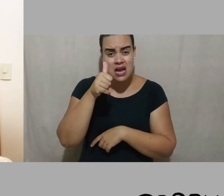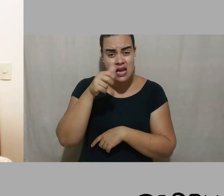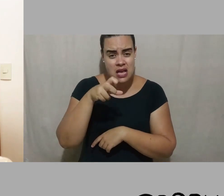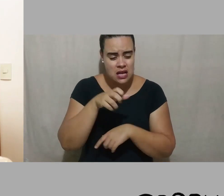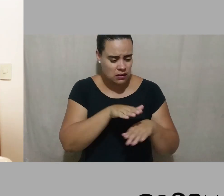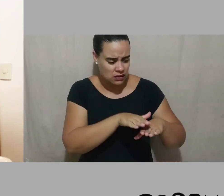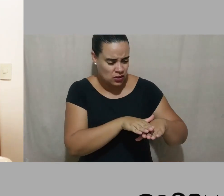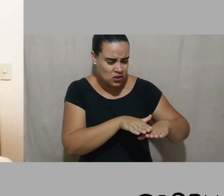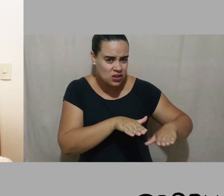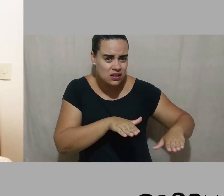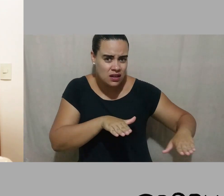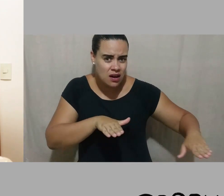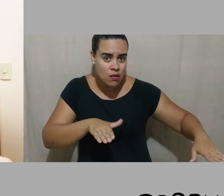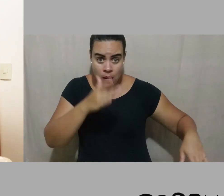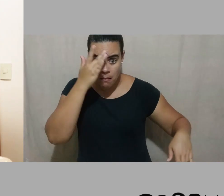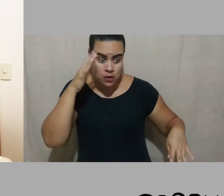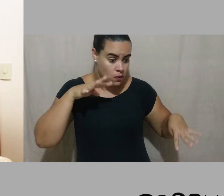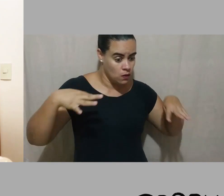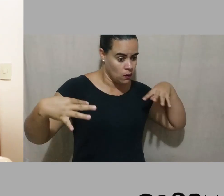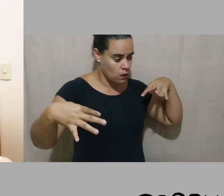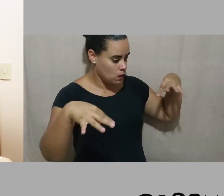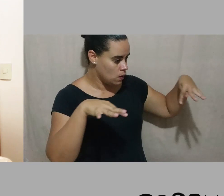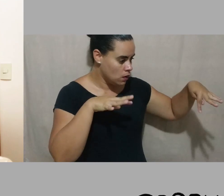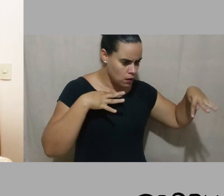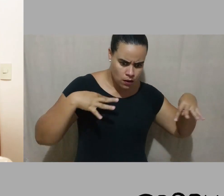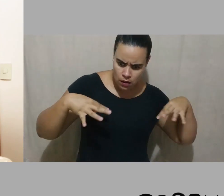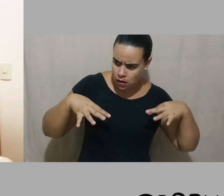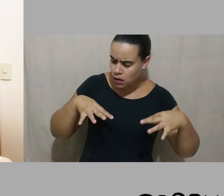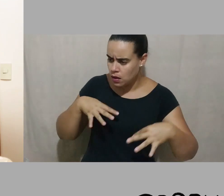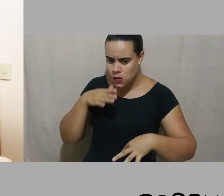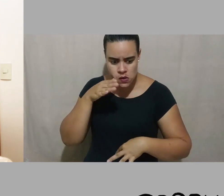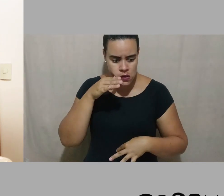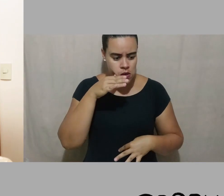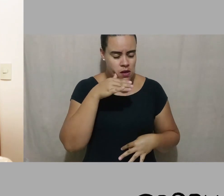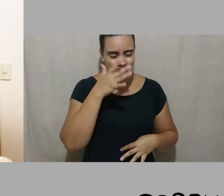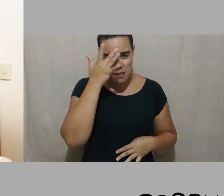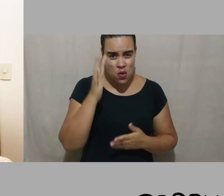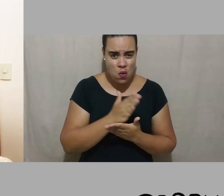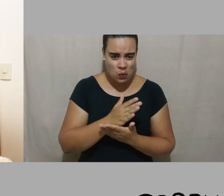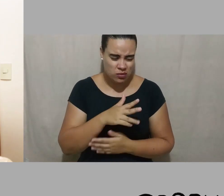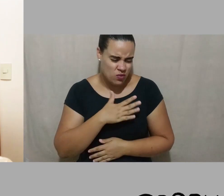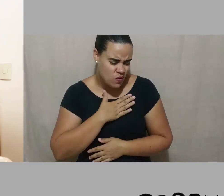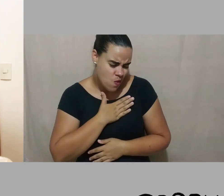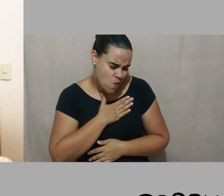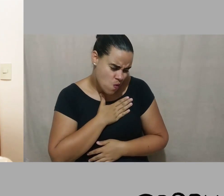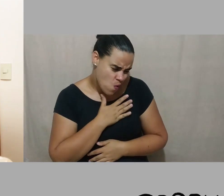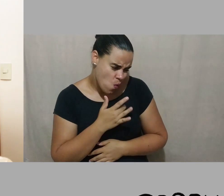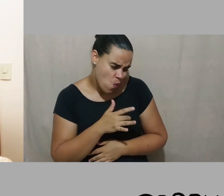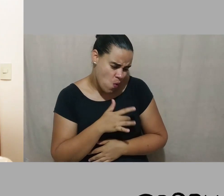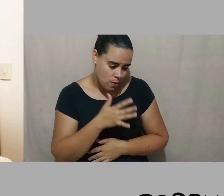no chão, esteve ainda mais disponível aos olhares curiosos dos transeuntes. Alguns olhavam com pena